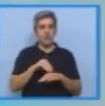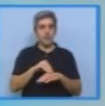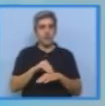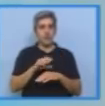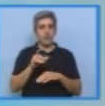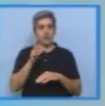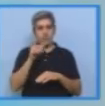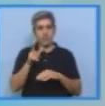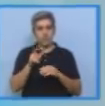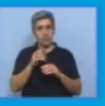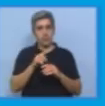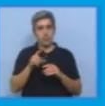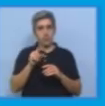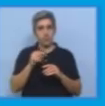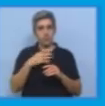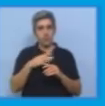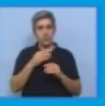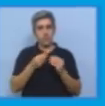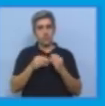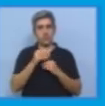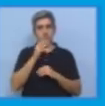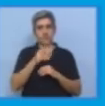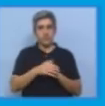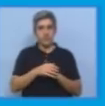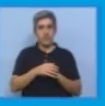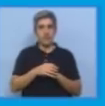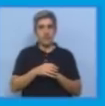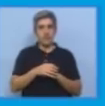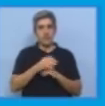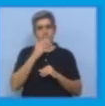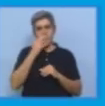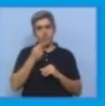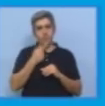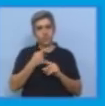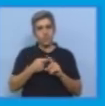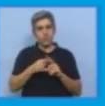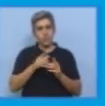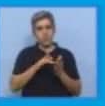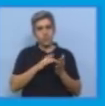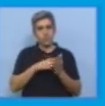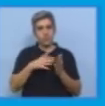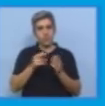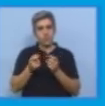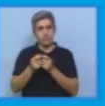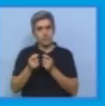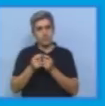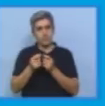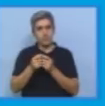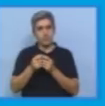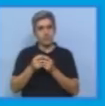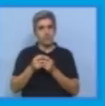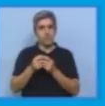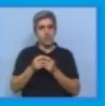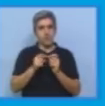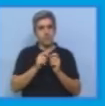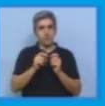Sublinho o que o João disse, mas também já agora digo que parece muito interessante que este livro já é mais próximo, portanto, o período da